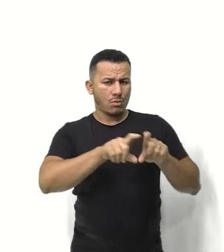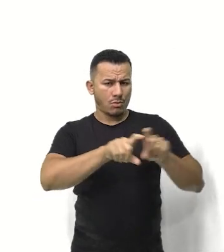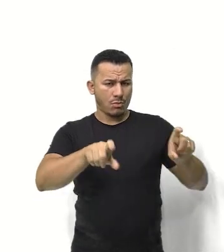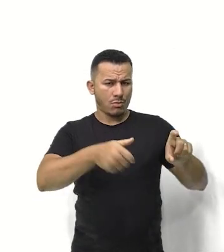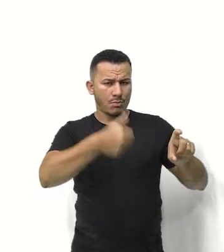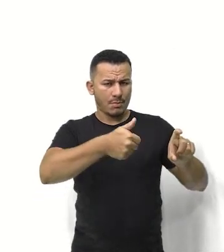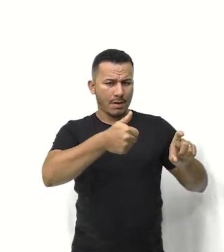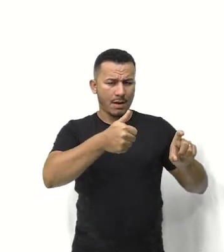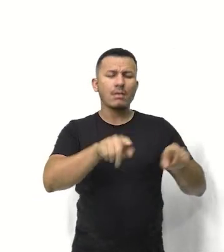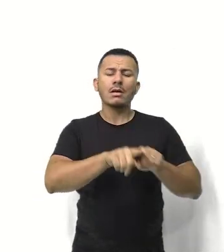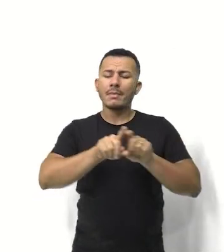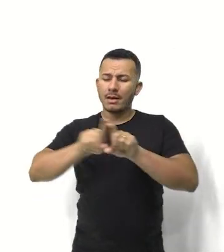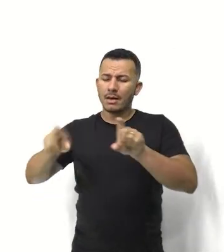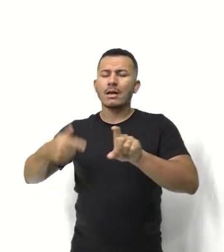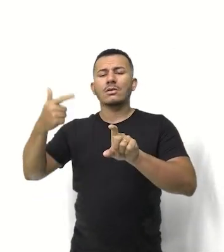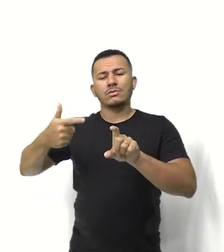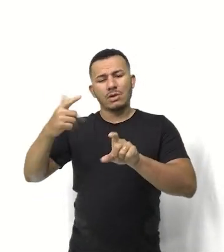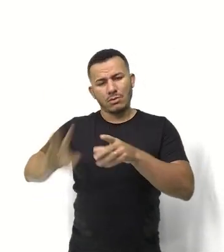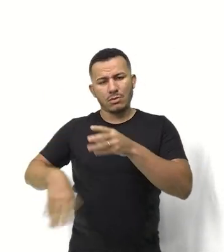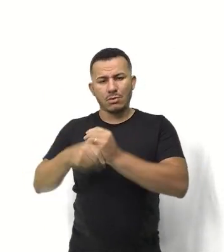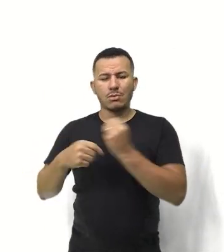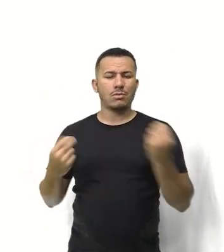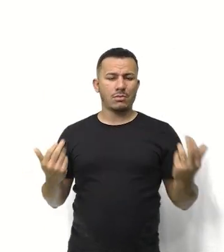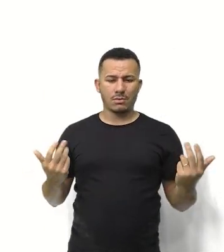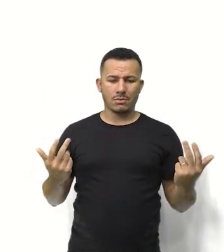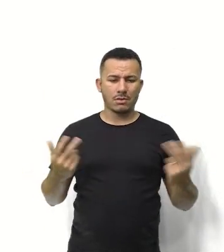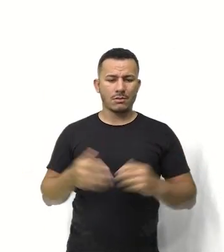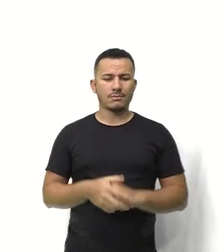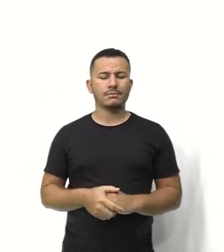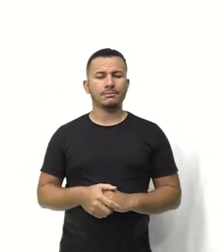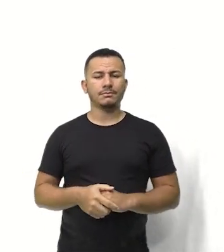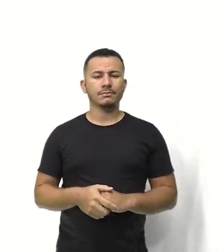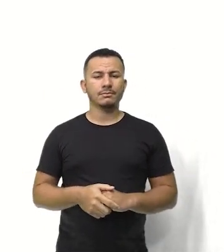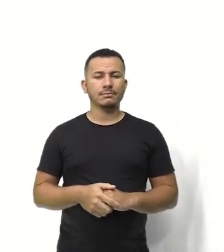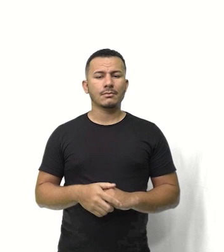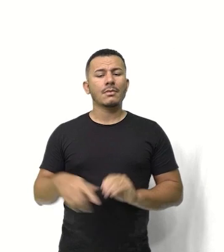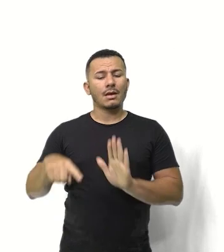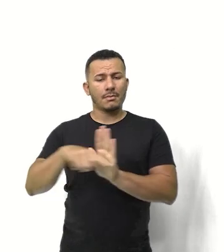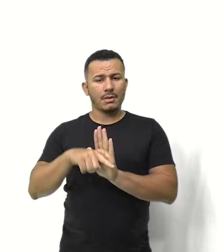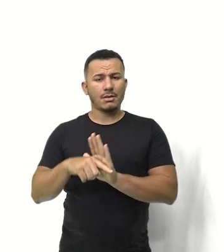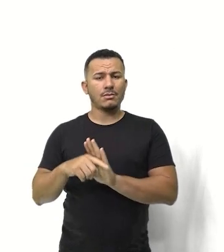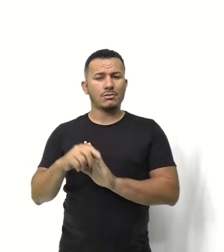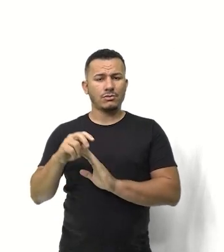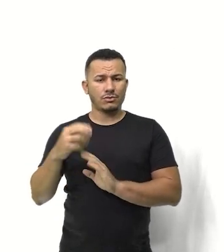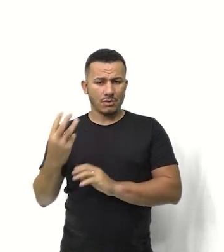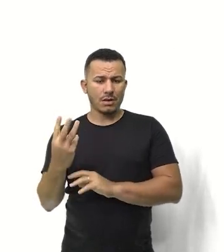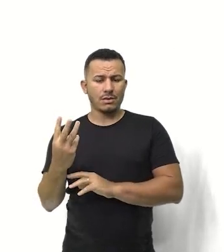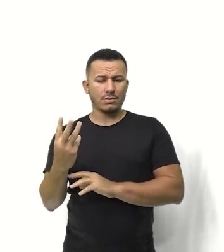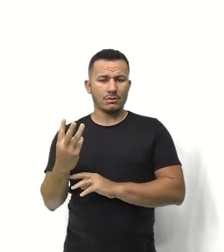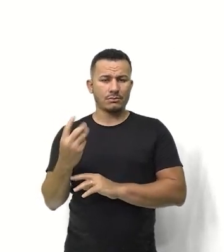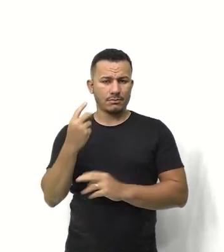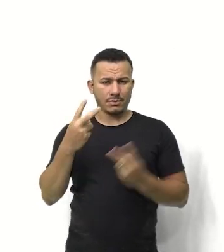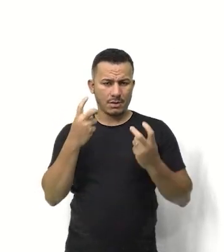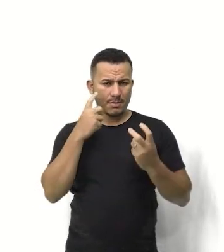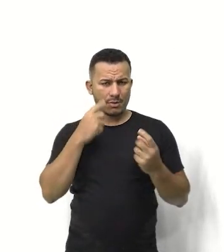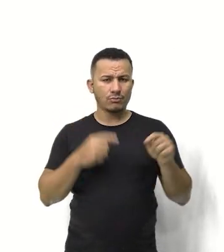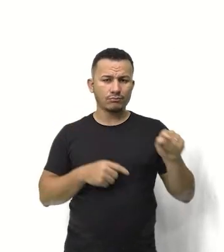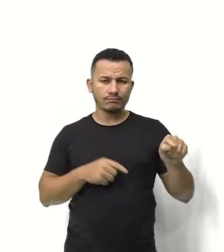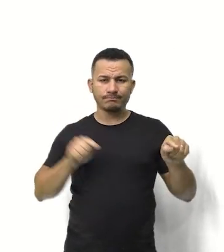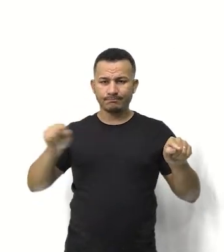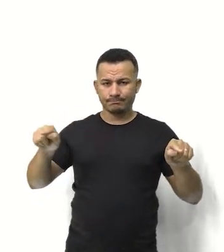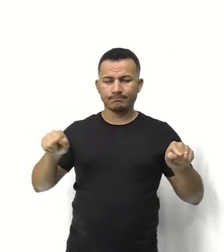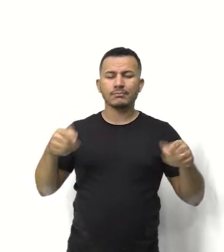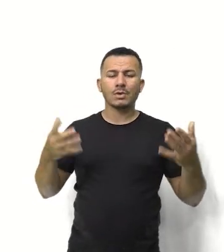também deveremos acrescentar no segundo o mesmo caractere. Qual foi o caractere? Foi menos 3, olha lá, tanto num quanto no